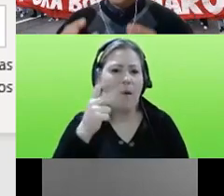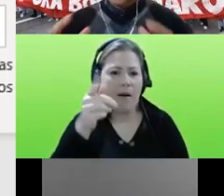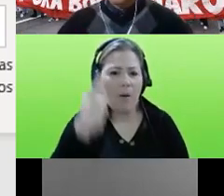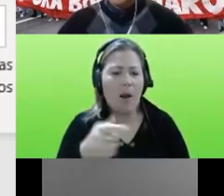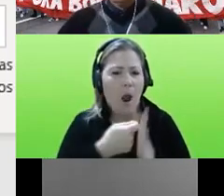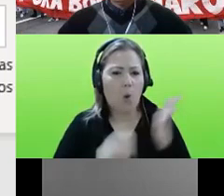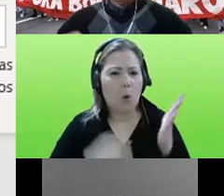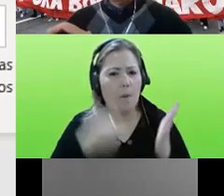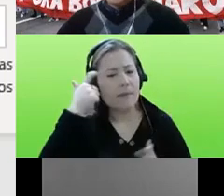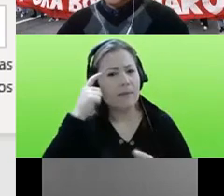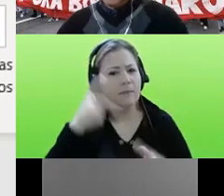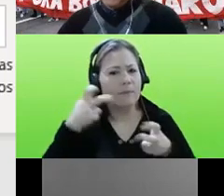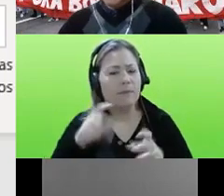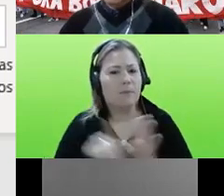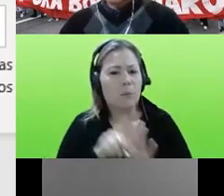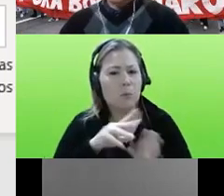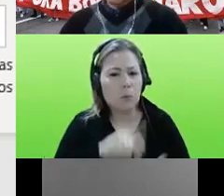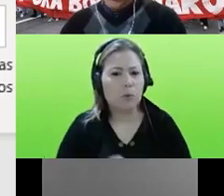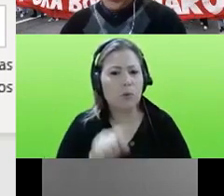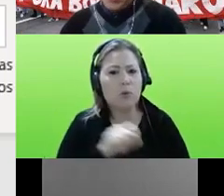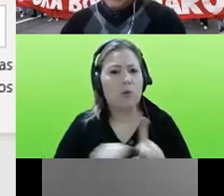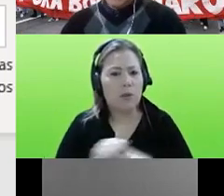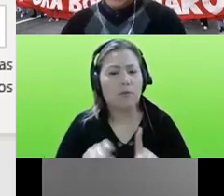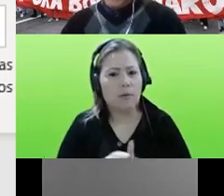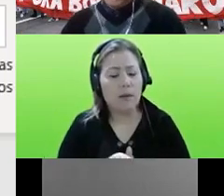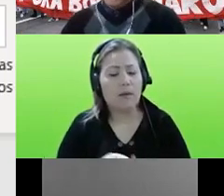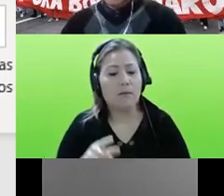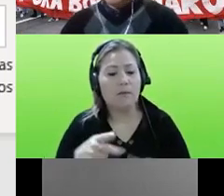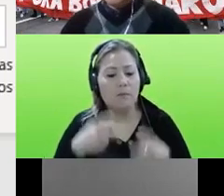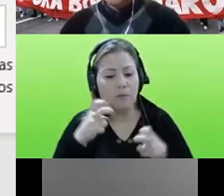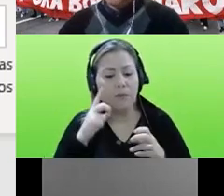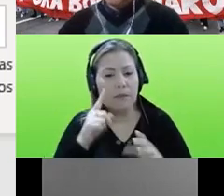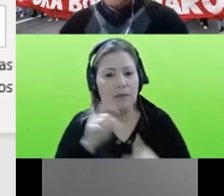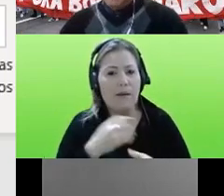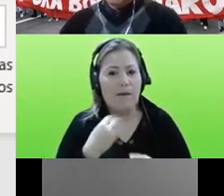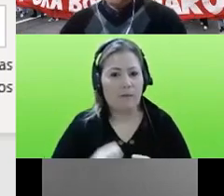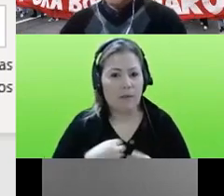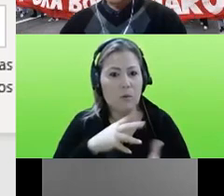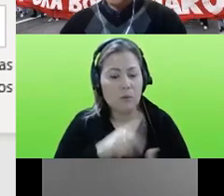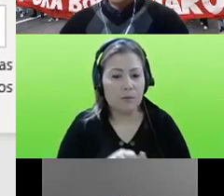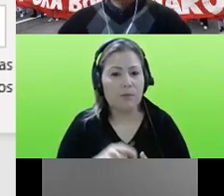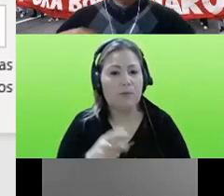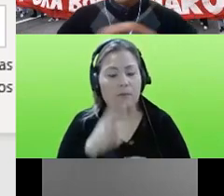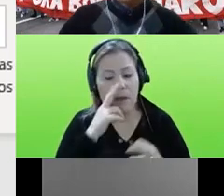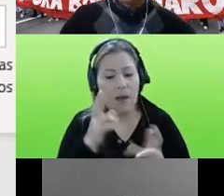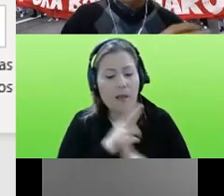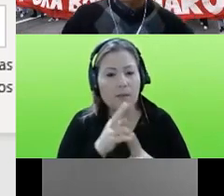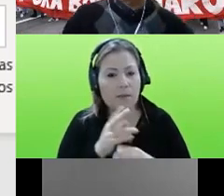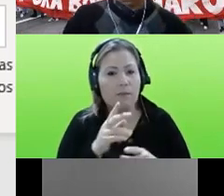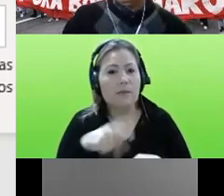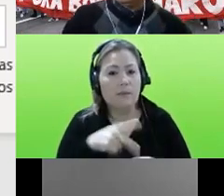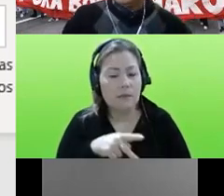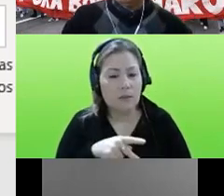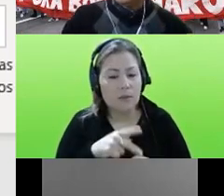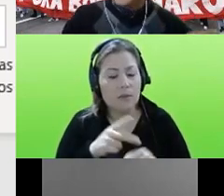mundo social, tanto do ponto de vista do mundo da vida, Lebenswelt, das relações interpessoais, quanto do ponto